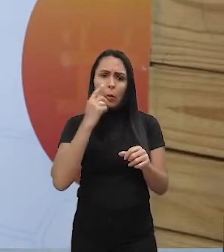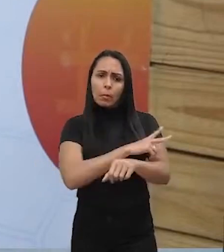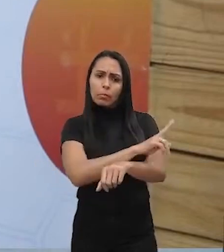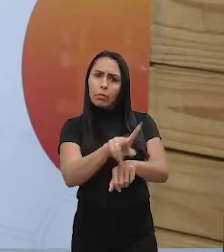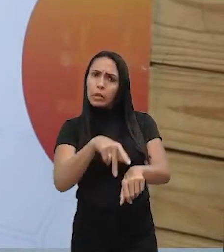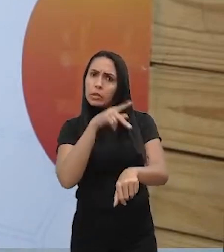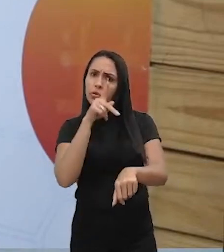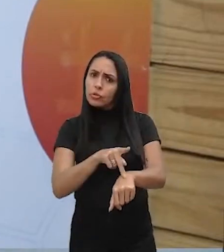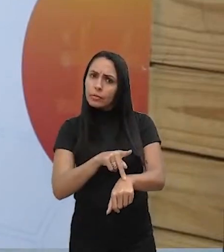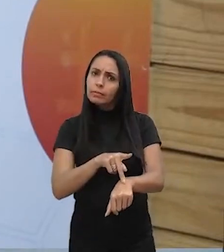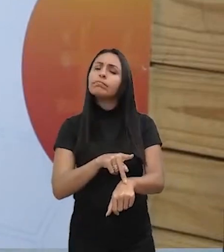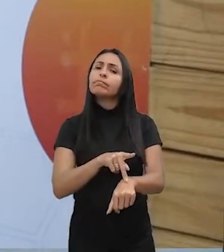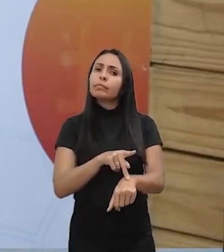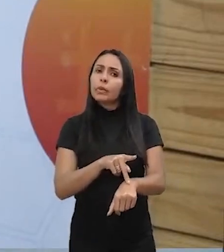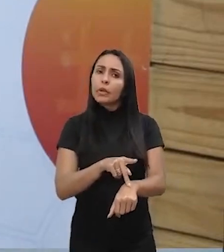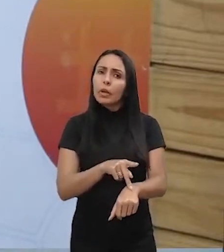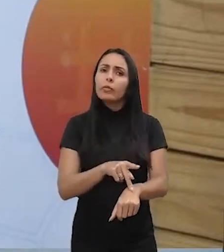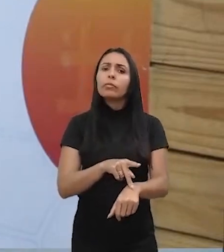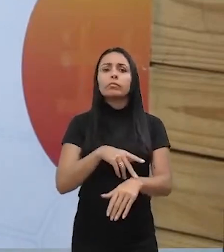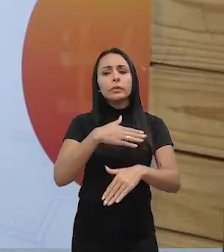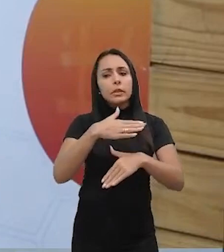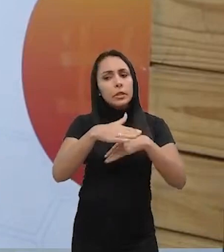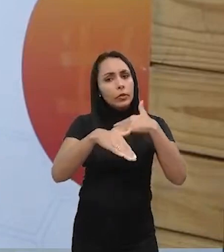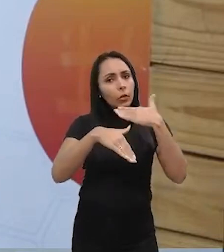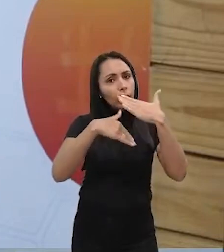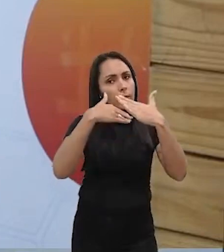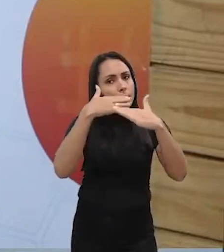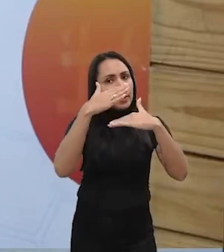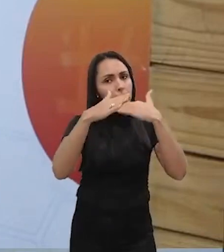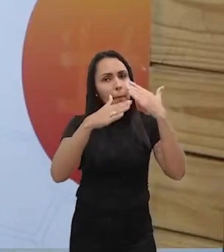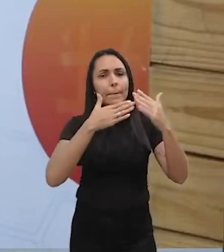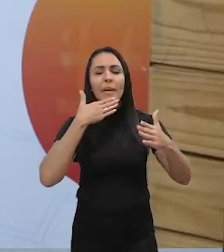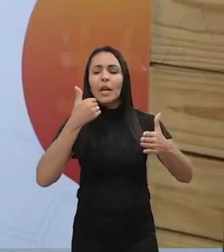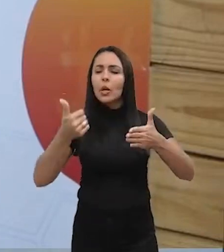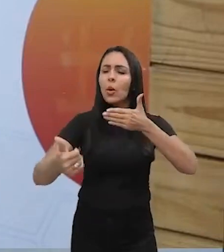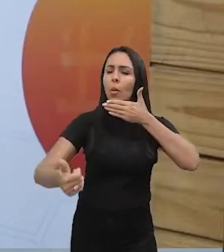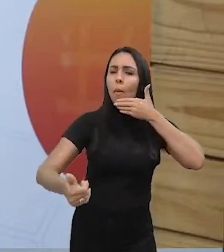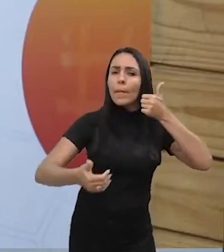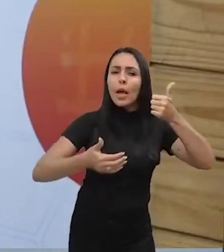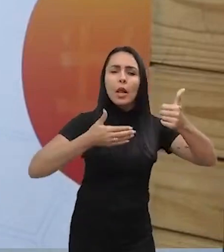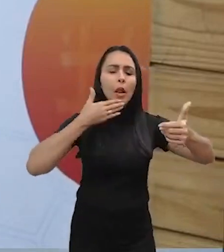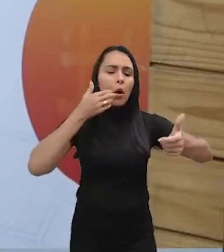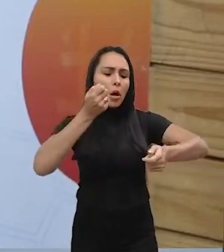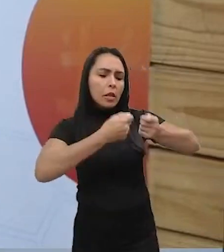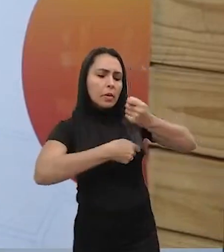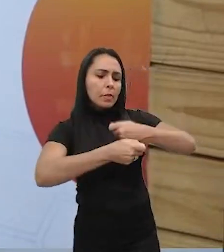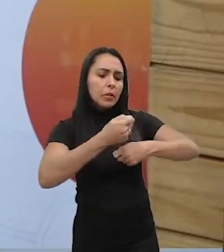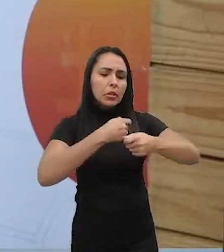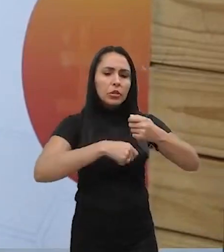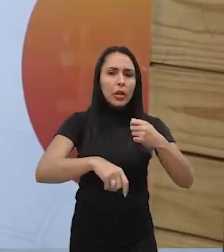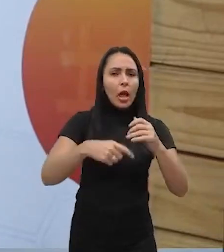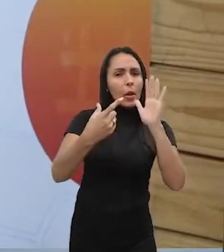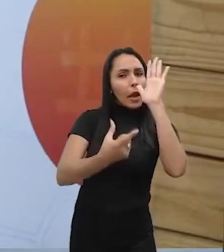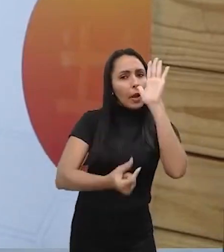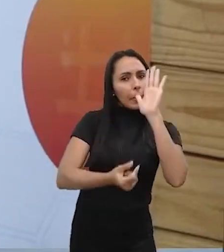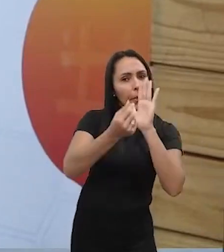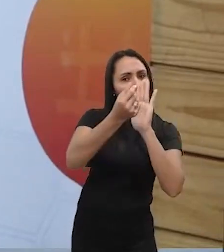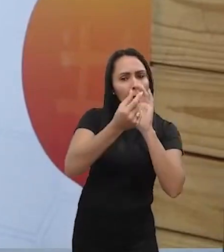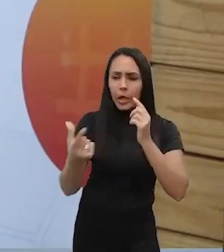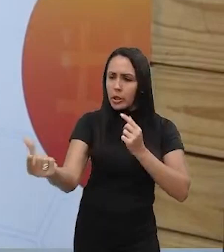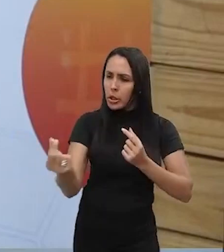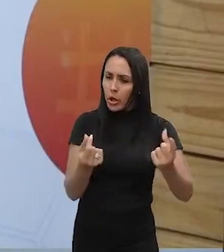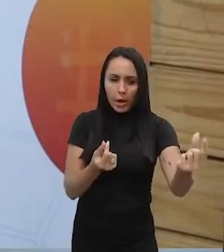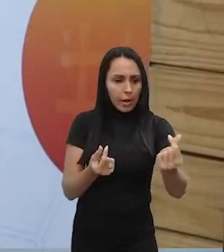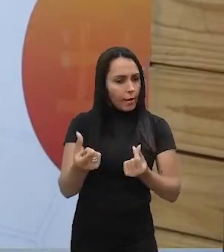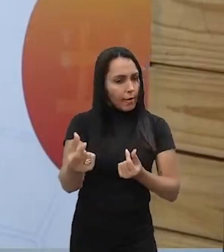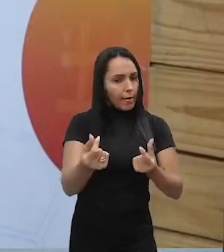país fossem desenvolvidos, tá certo? Melhor administrado, e aí melhor captado renda, e aí sendo